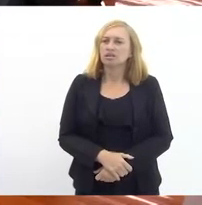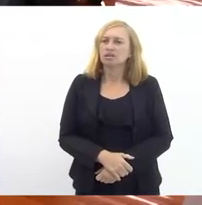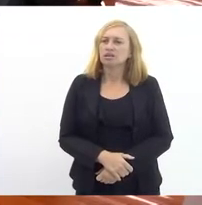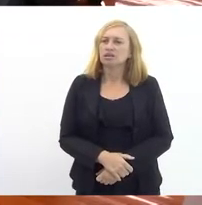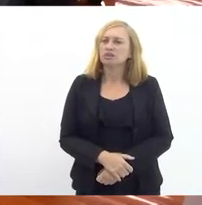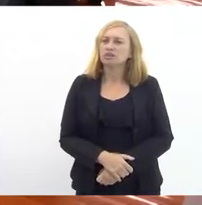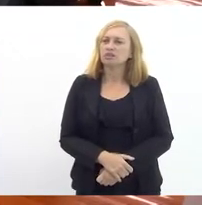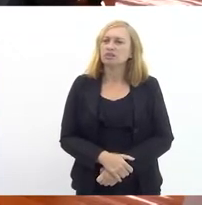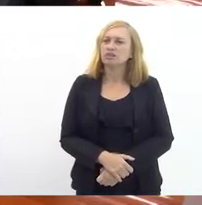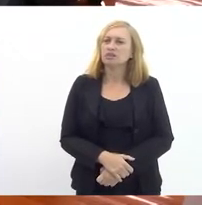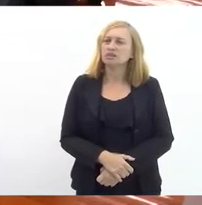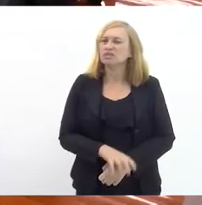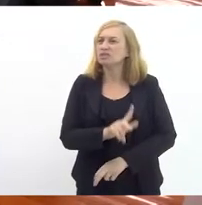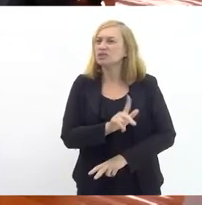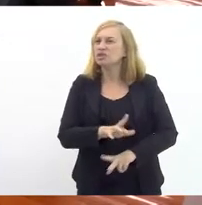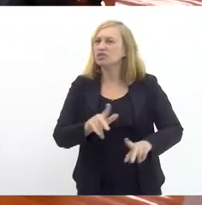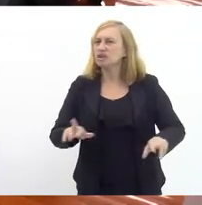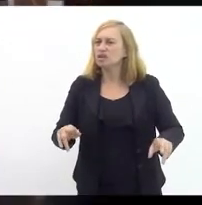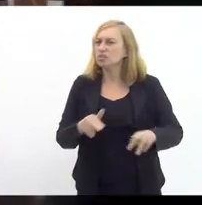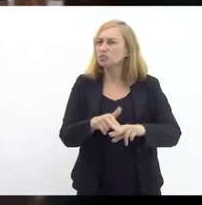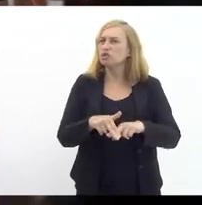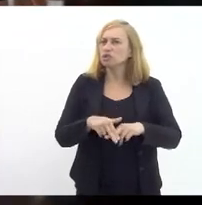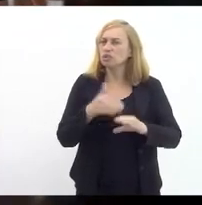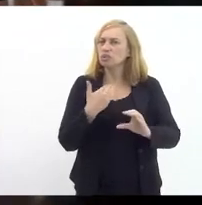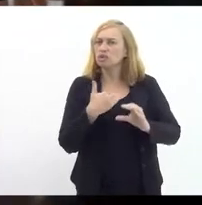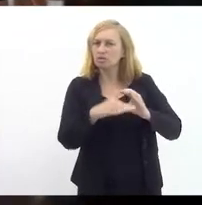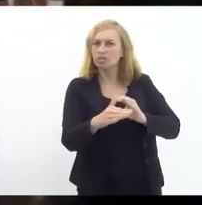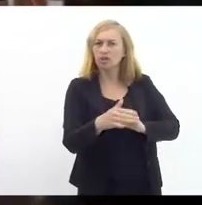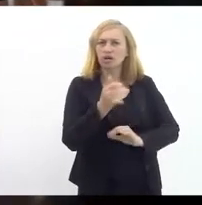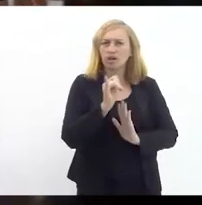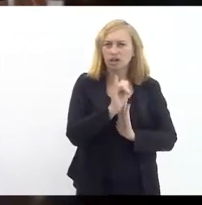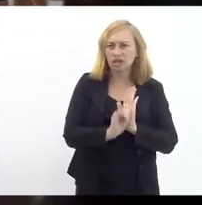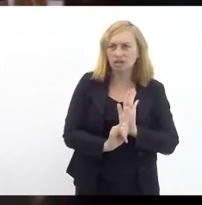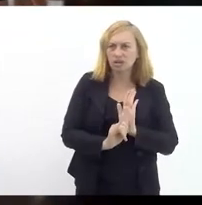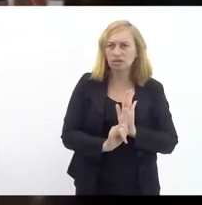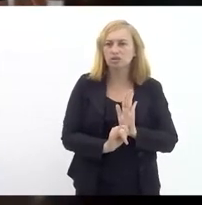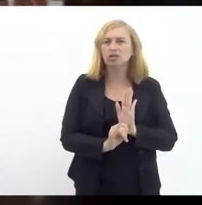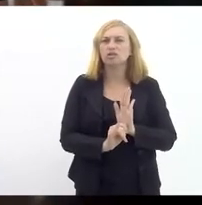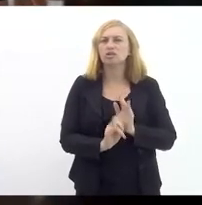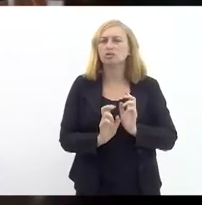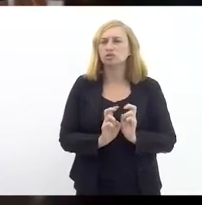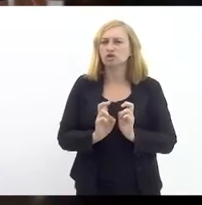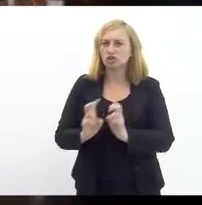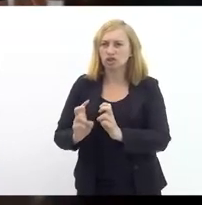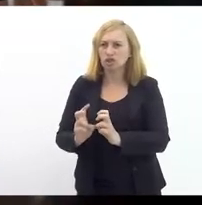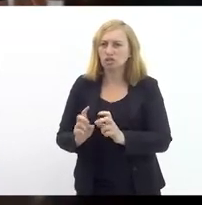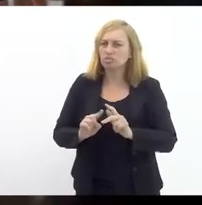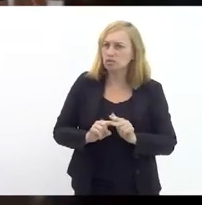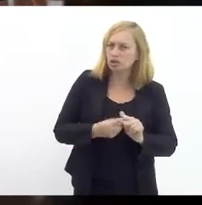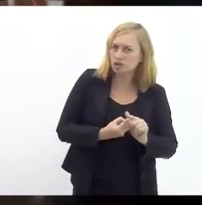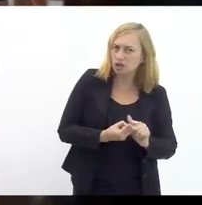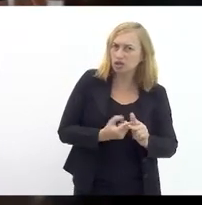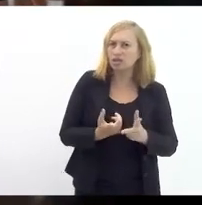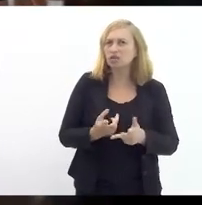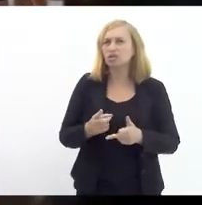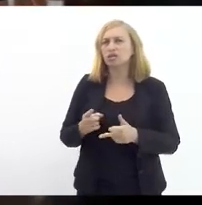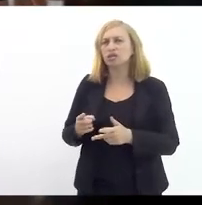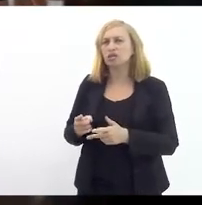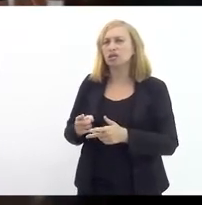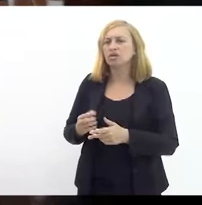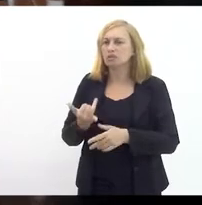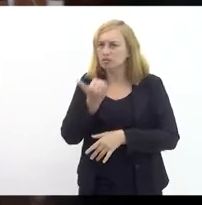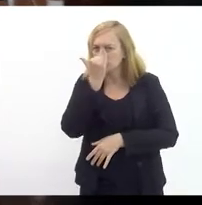Aí, por diversos critérios, eu posso encaminhar também um relatório sobre a frota. Tá. E aí, por manutenção, por corretivo,